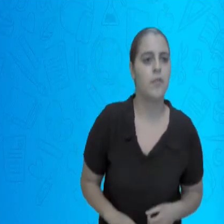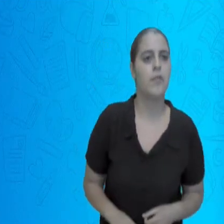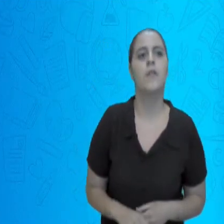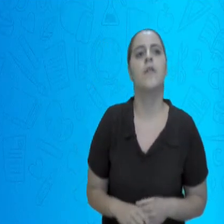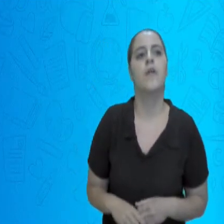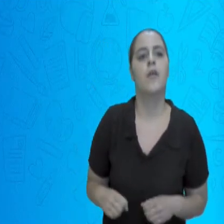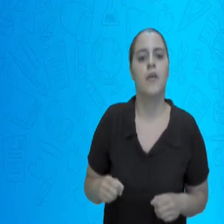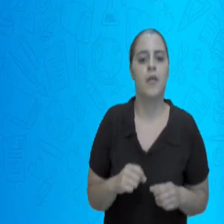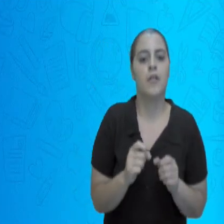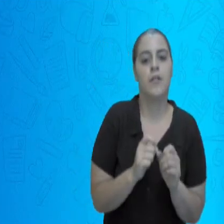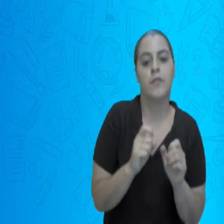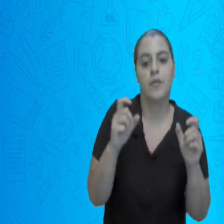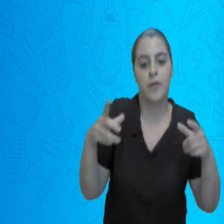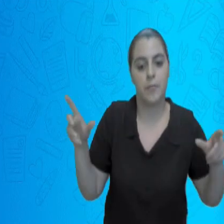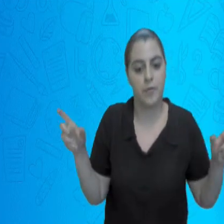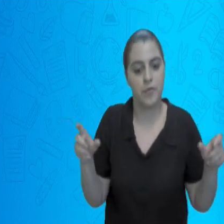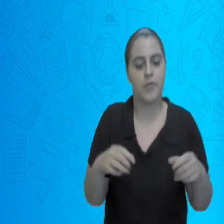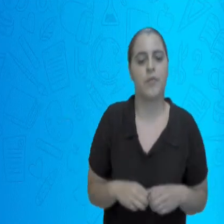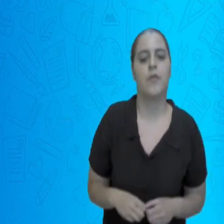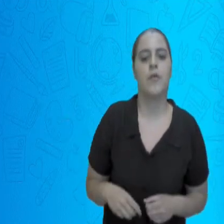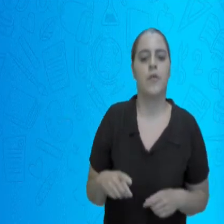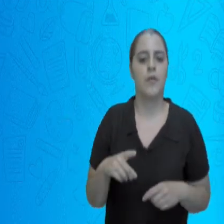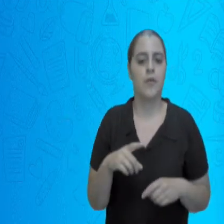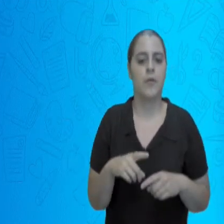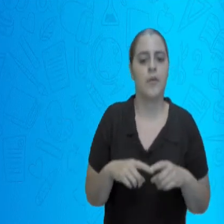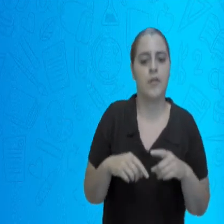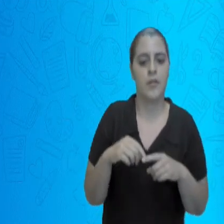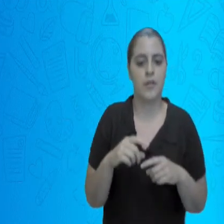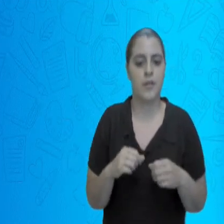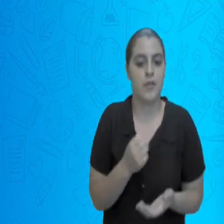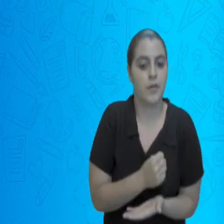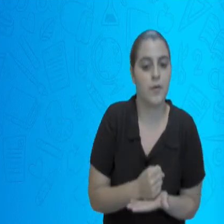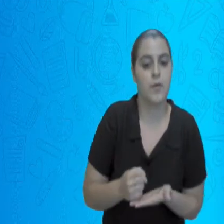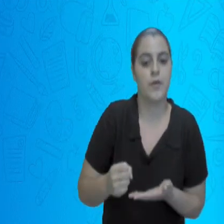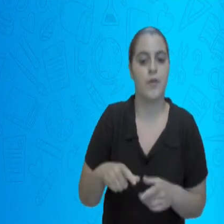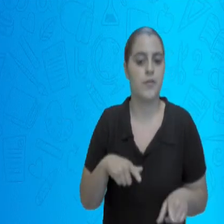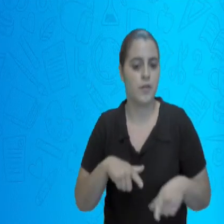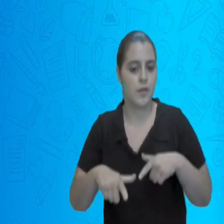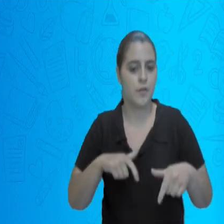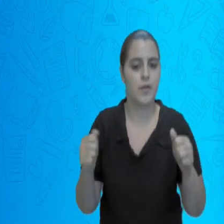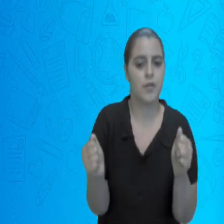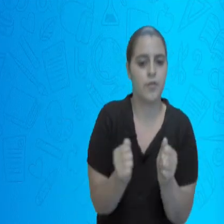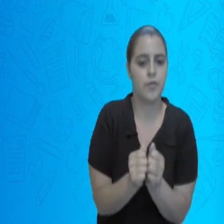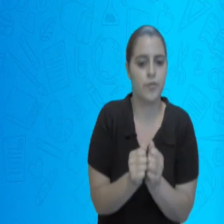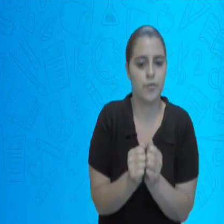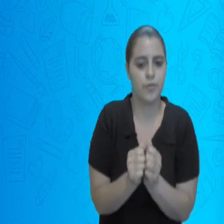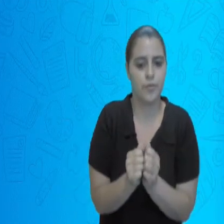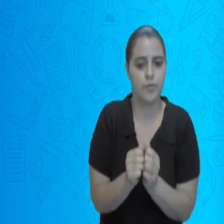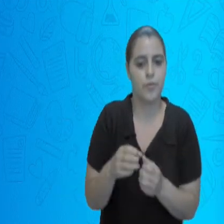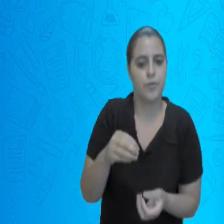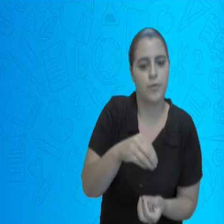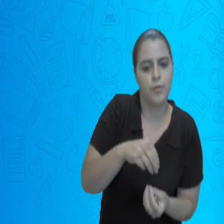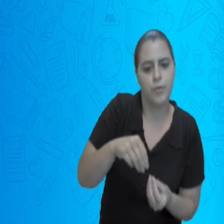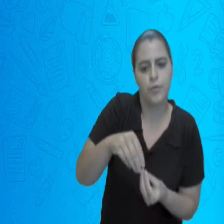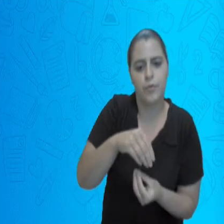são decompositoras, né, de matéria orgânica, trabalham junto com os fungos,